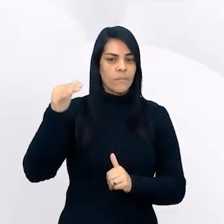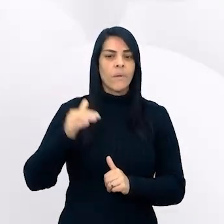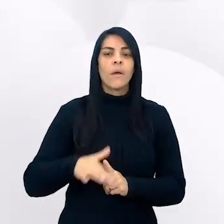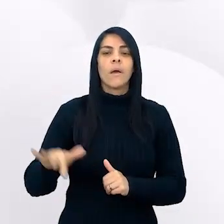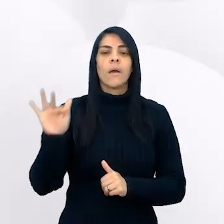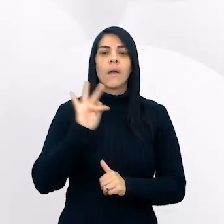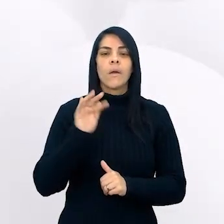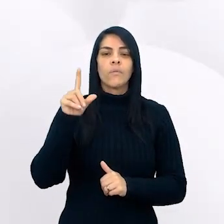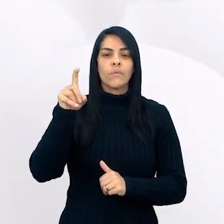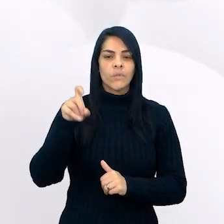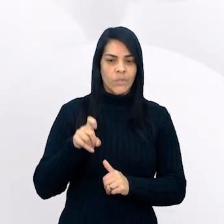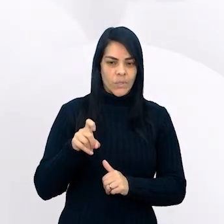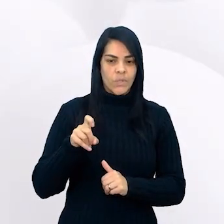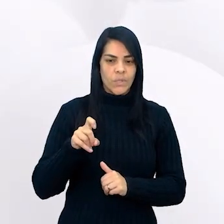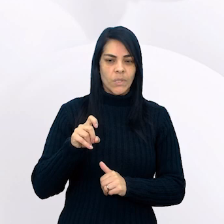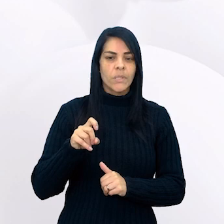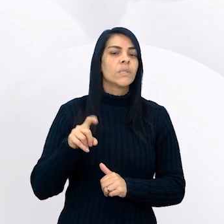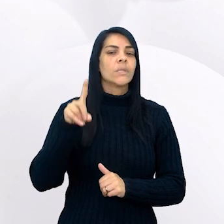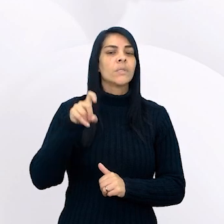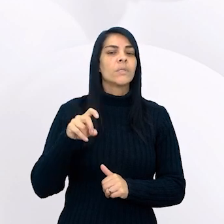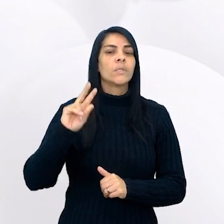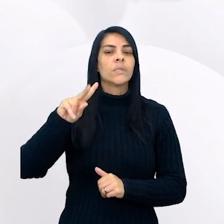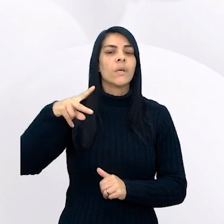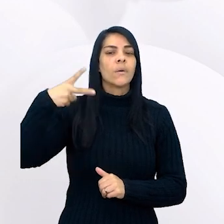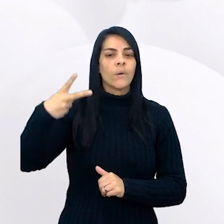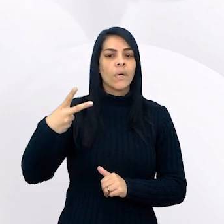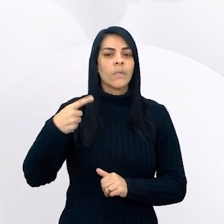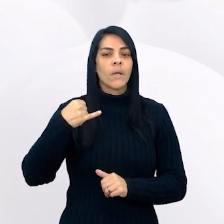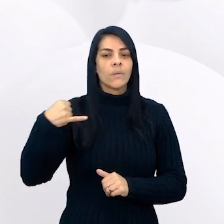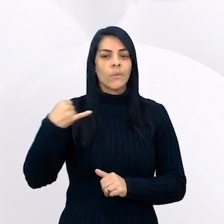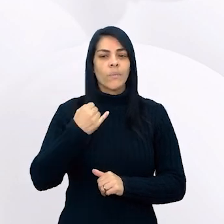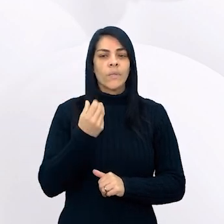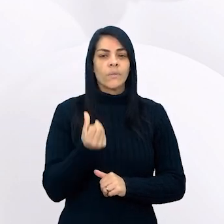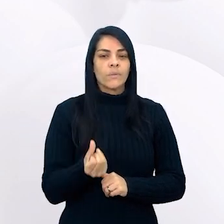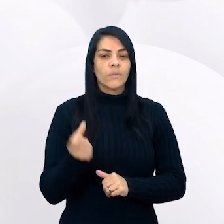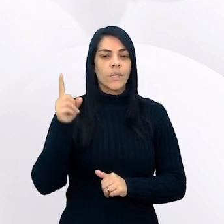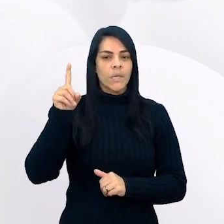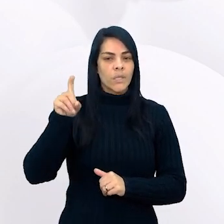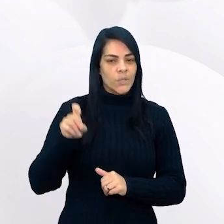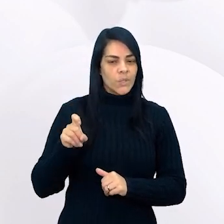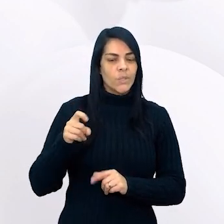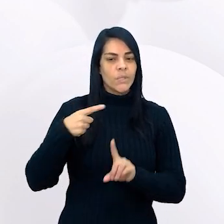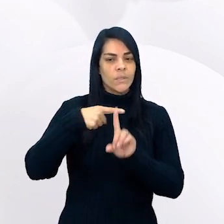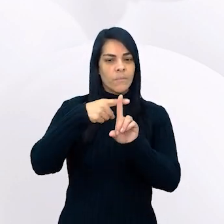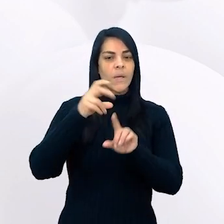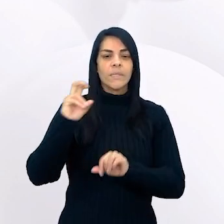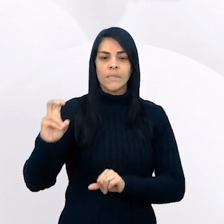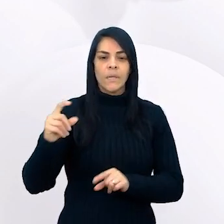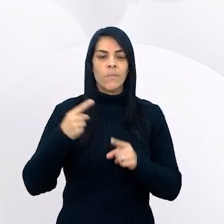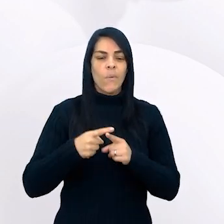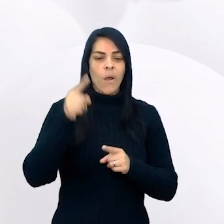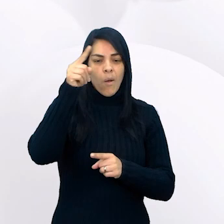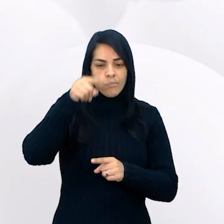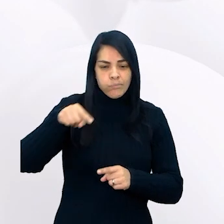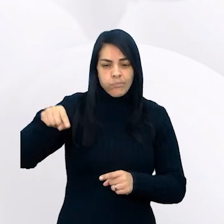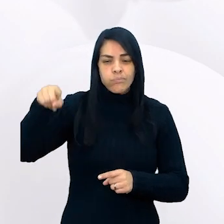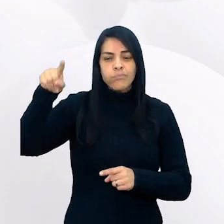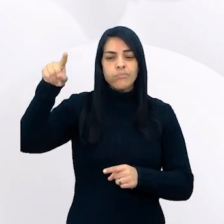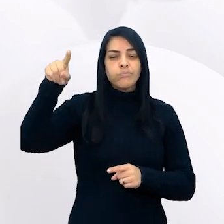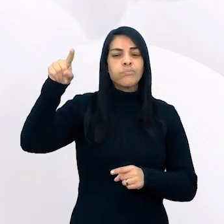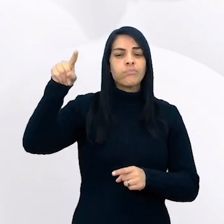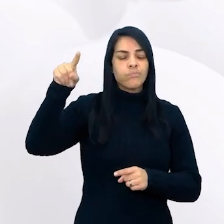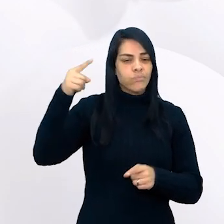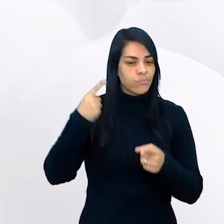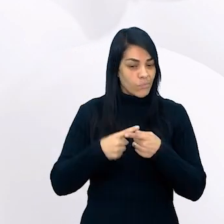igual a x ao quadrado menos 6x mais 5. Por que ela tem a concavidade para cima, né? Você pode fazer essa pergunta no